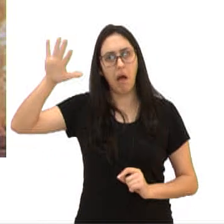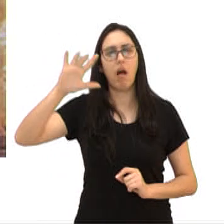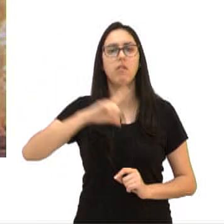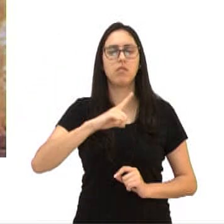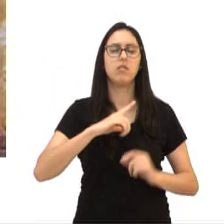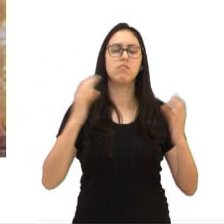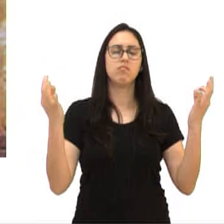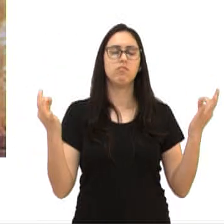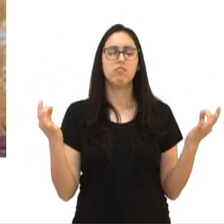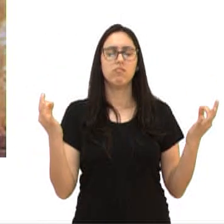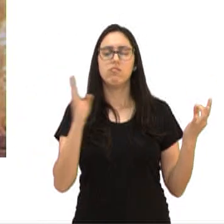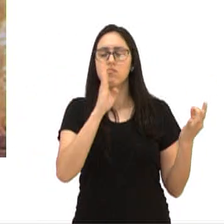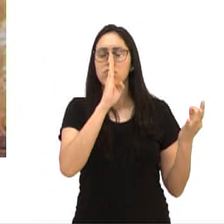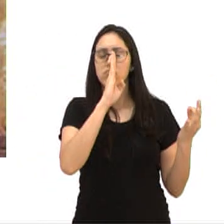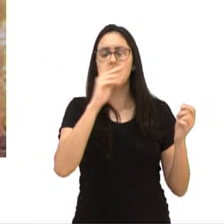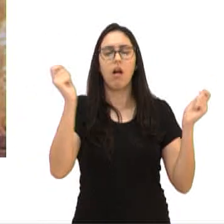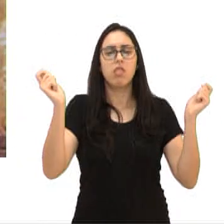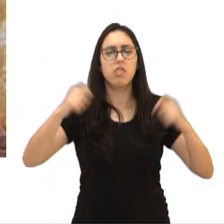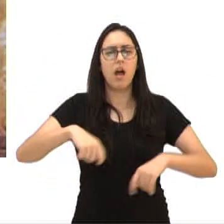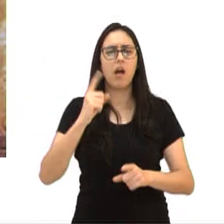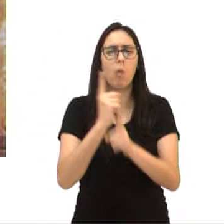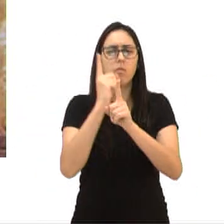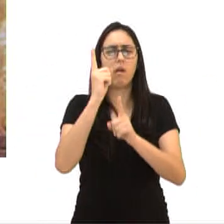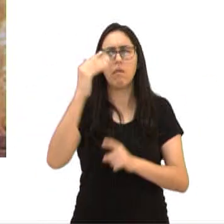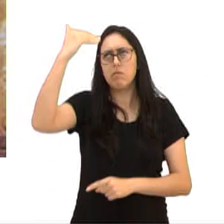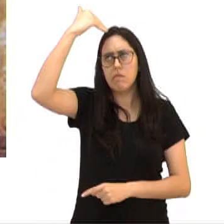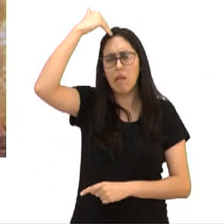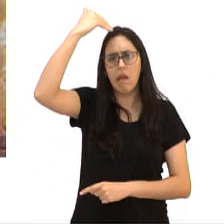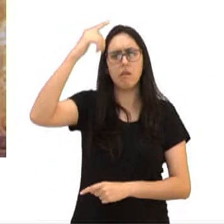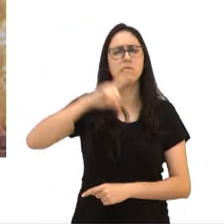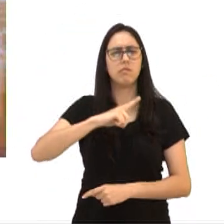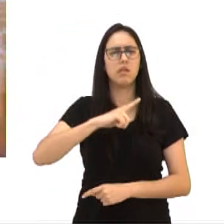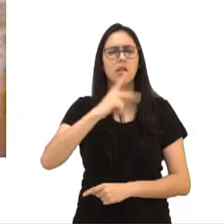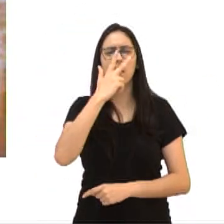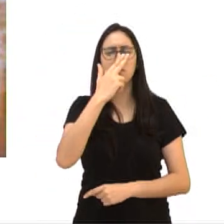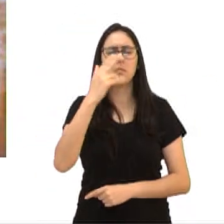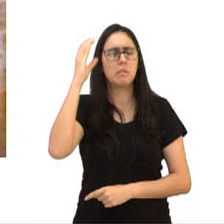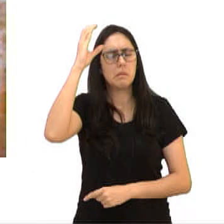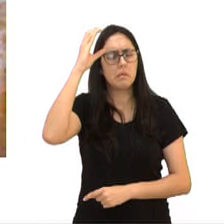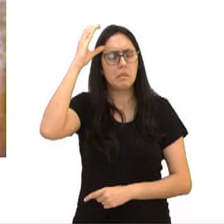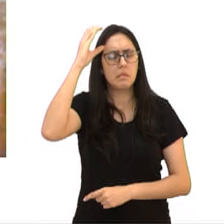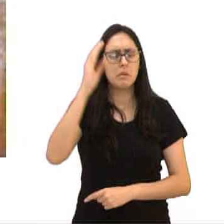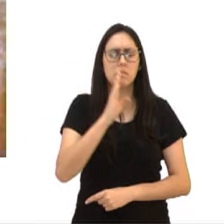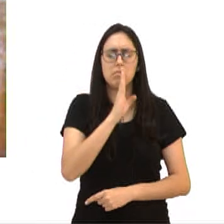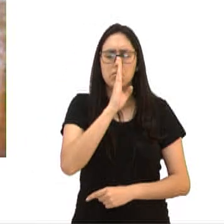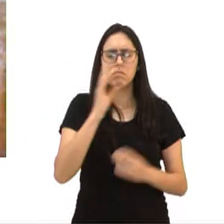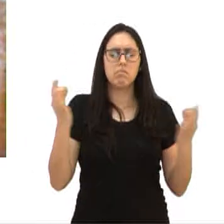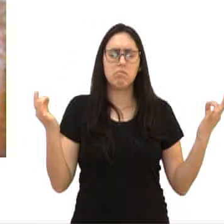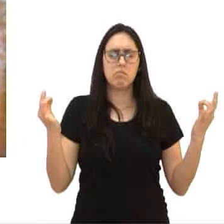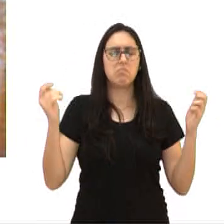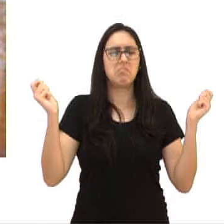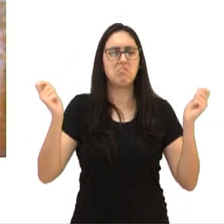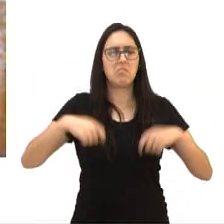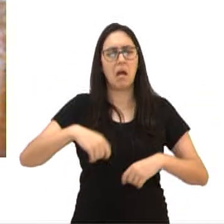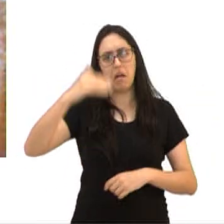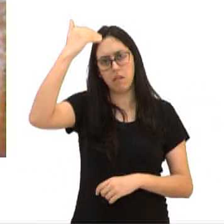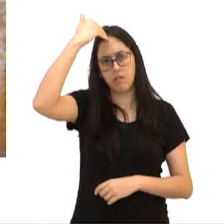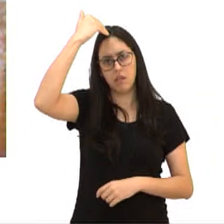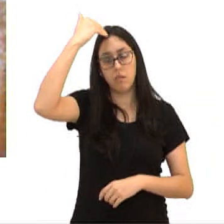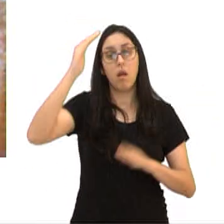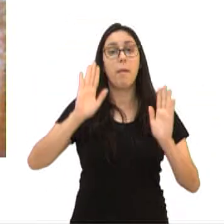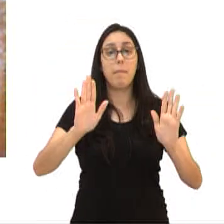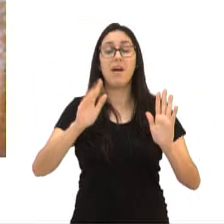encontrar a tua verdadeira natureza, uma consciência desperta. Mas o que é importante falar na Semana